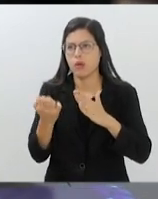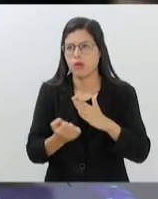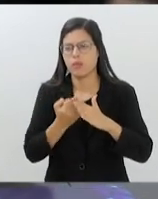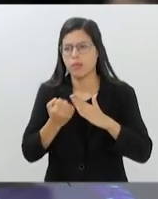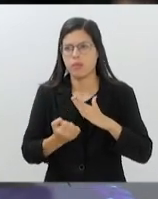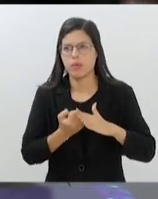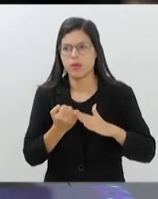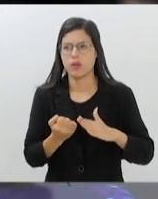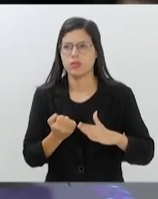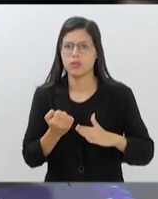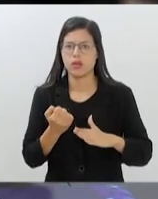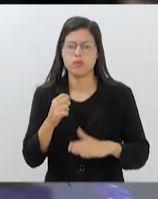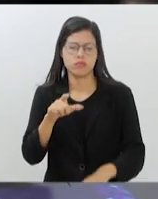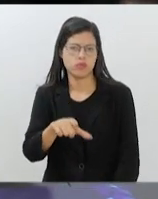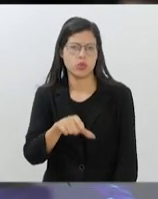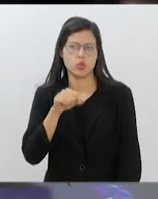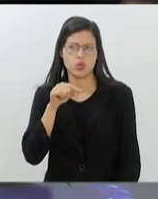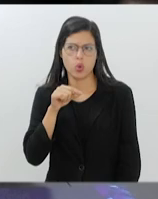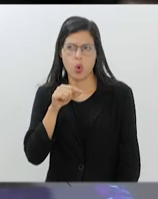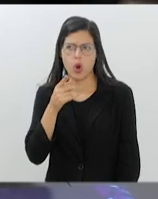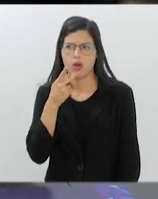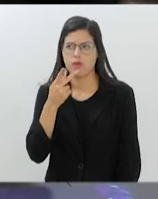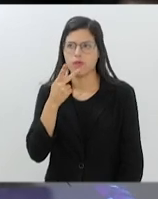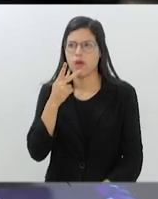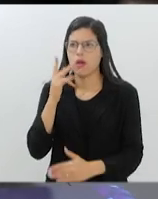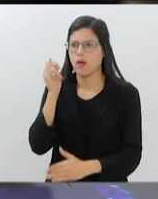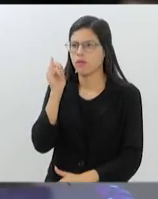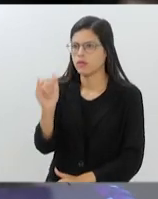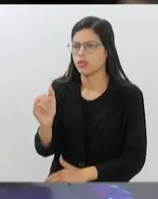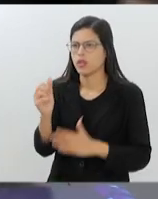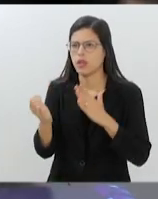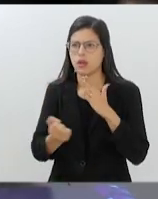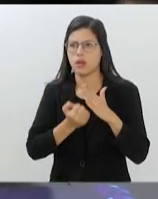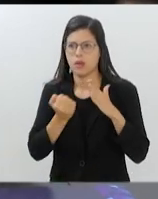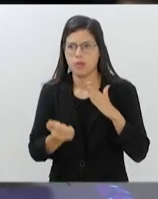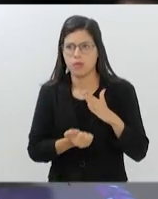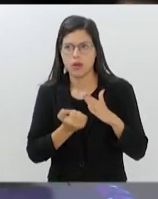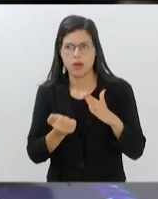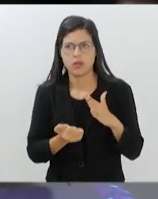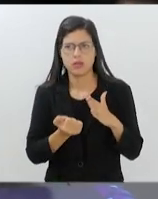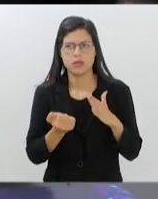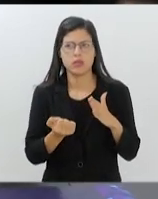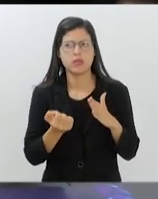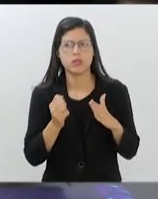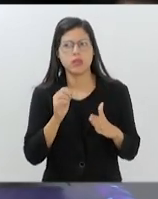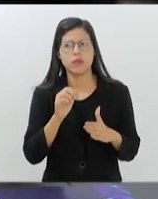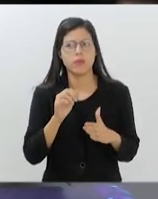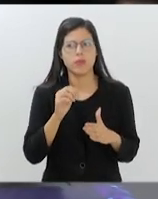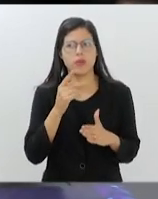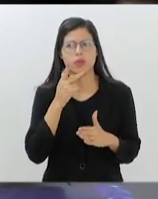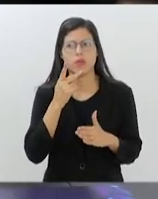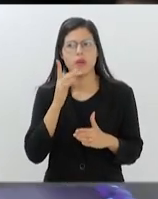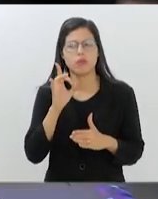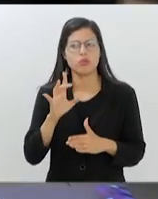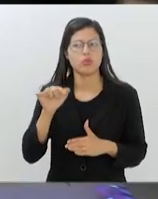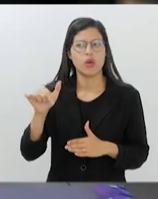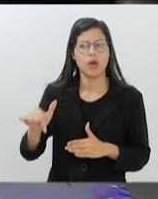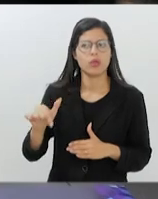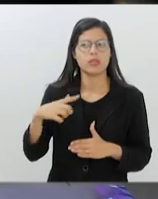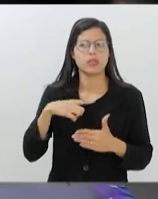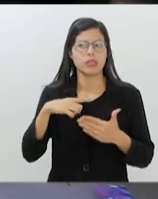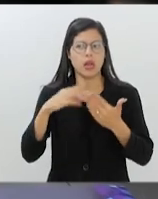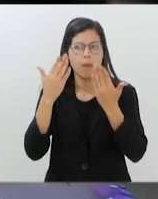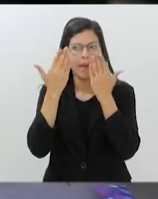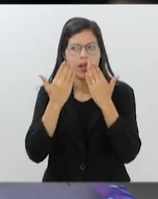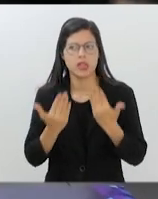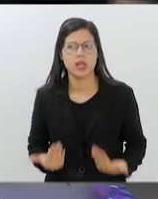informal Senor escolho um veículo e fala fala pra agência que vai ser o veículo que Senhor escolheu de forma informal não é isso eu não falo apenas só para ela passa sobre uma análise